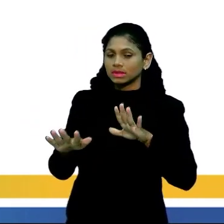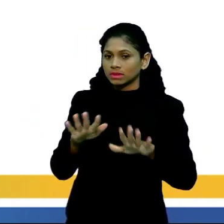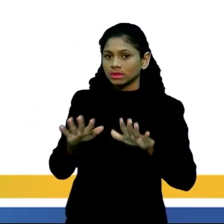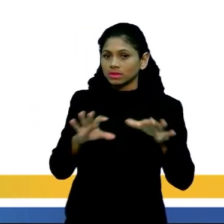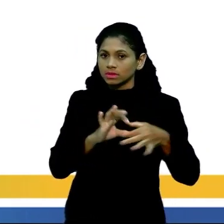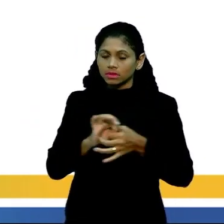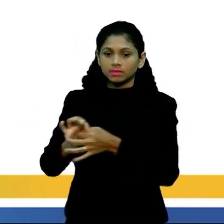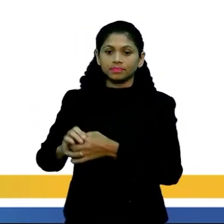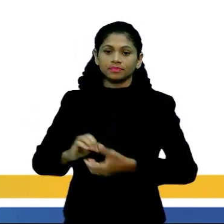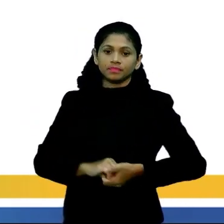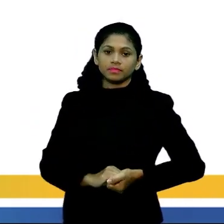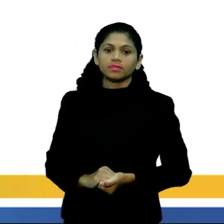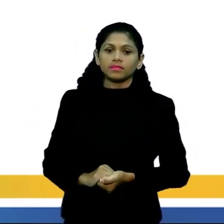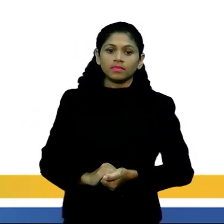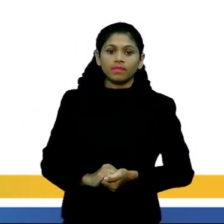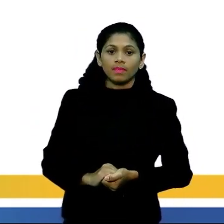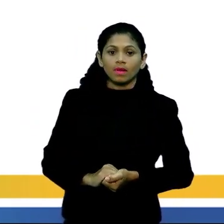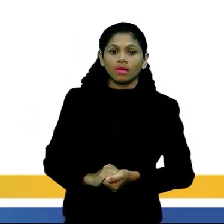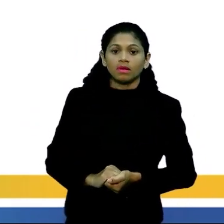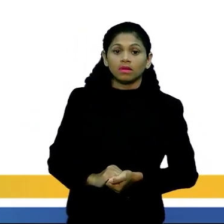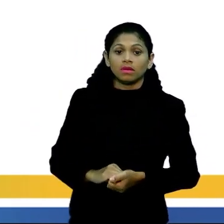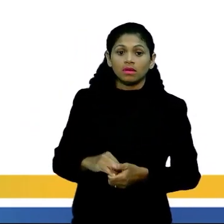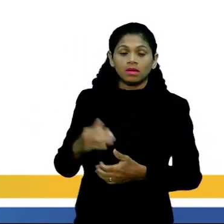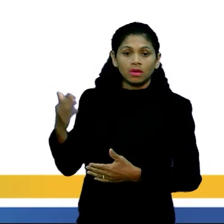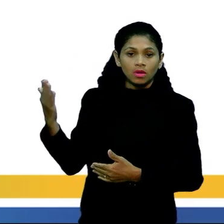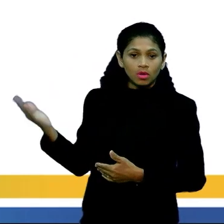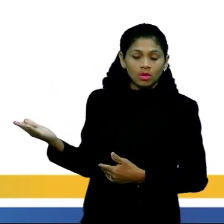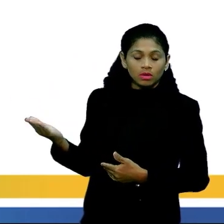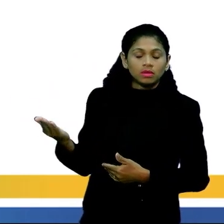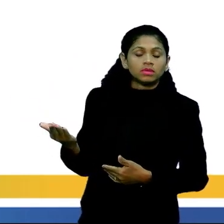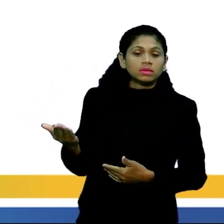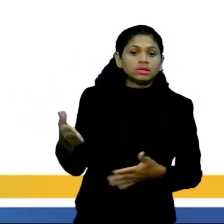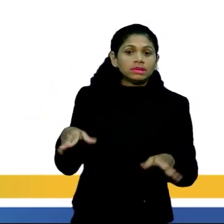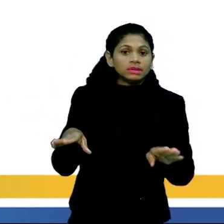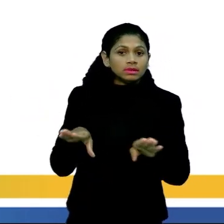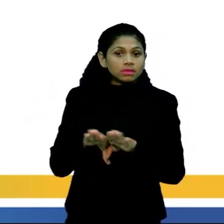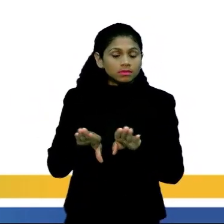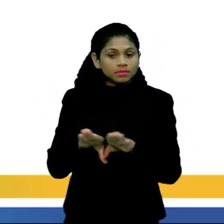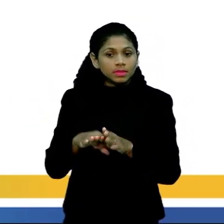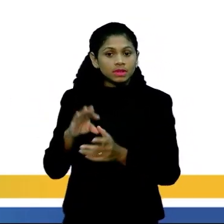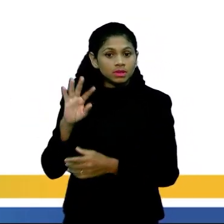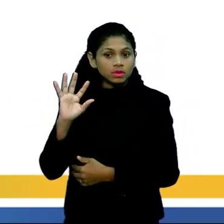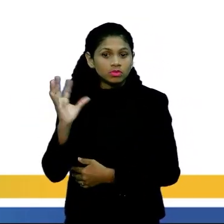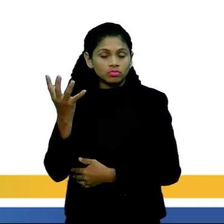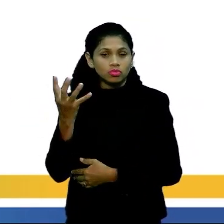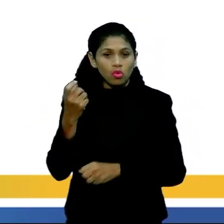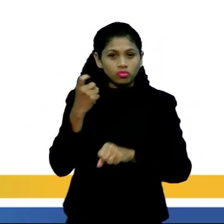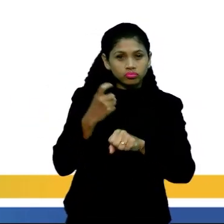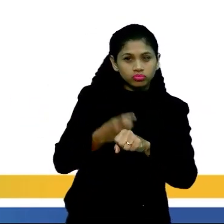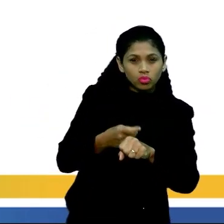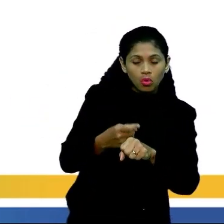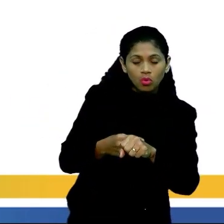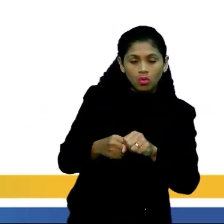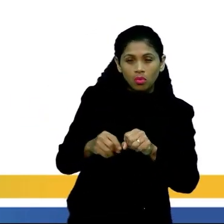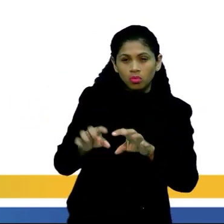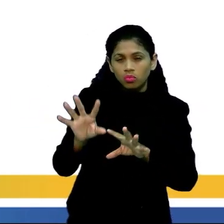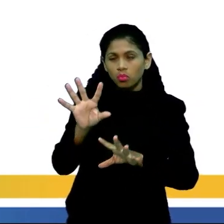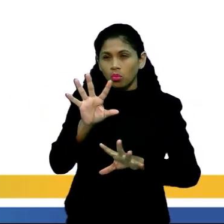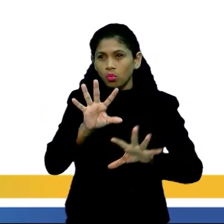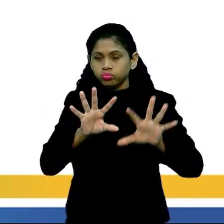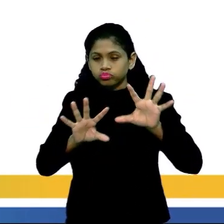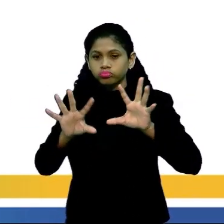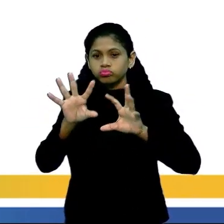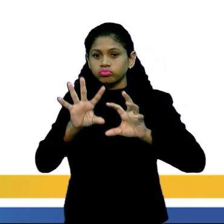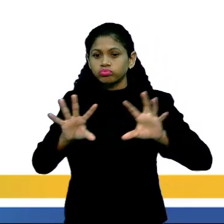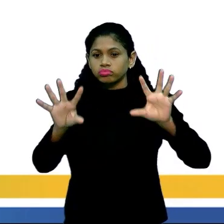Bom, a filtração ela também pode ser entre um sólido e gás, né? Esse processo ele pode ser chamado também de aspiração, como se tem um